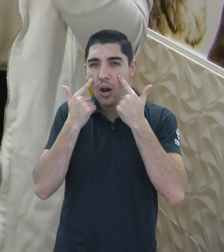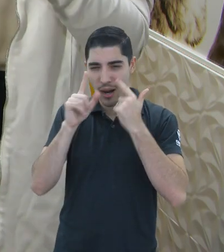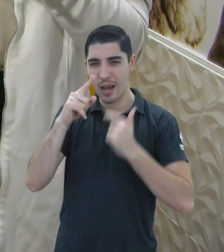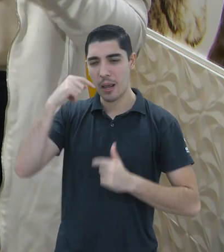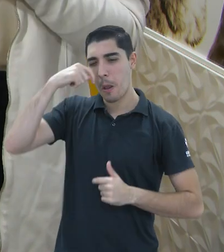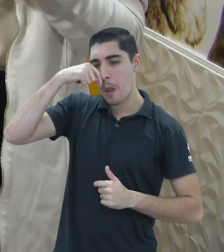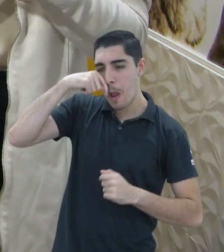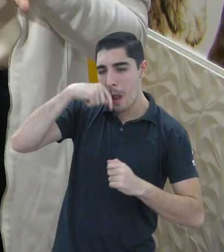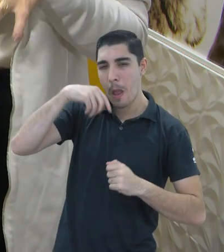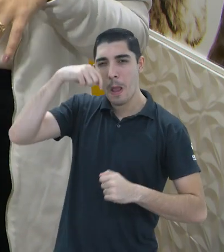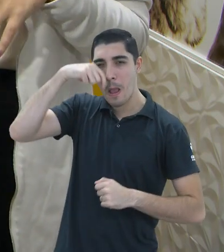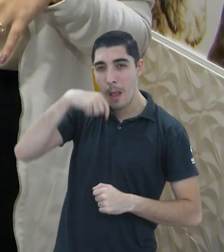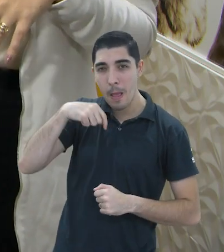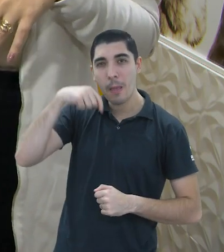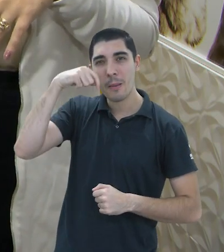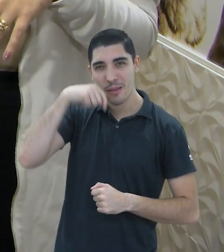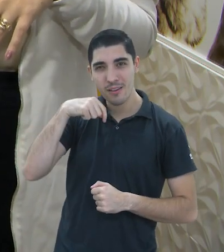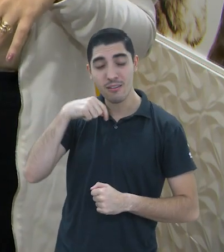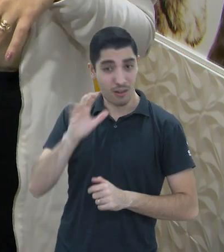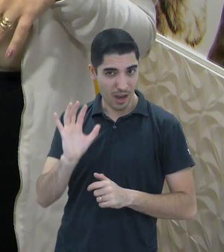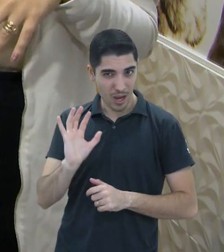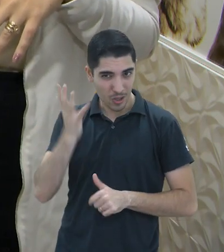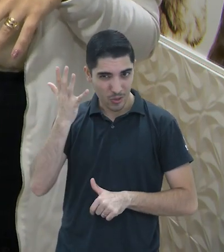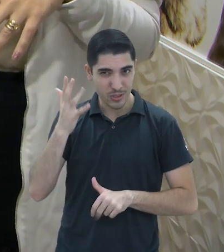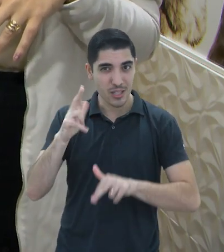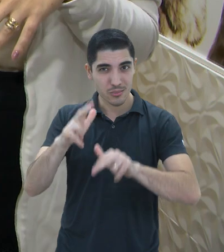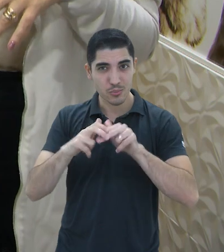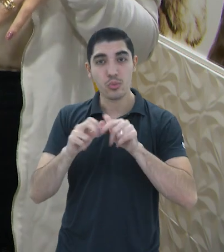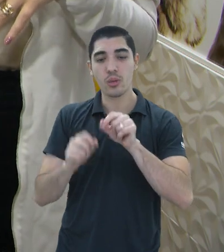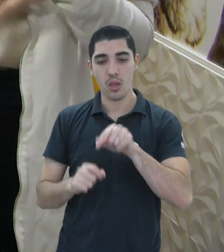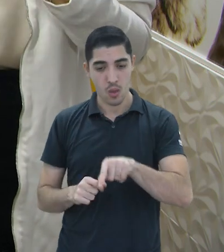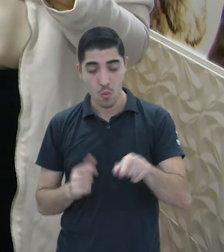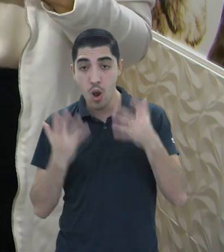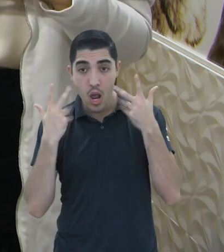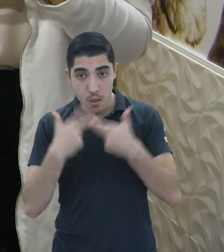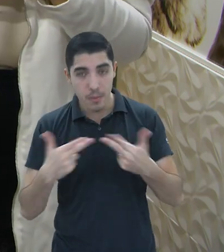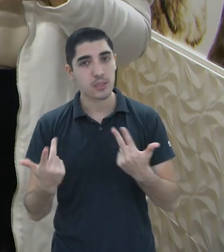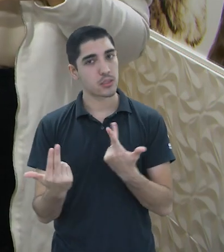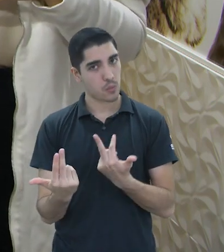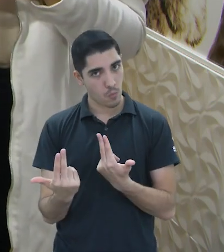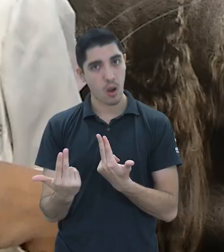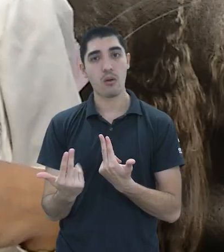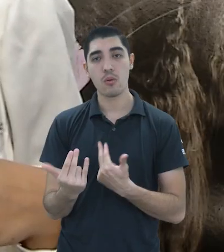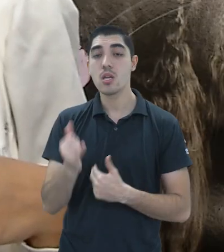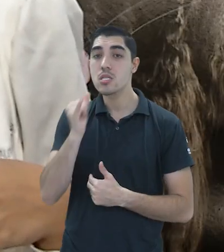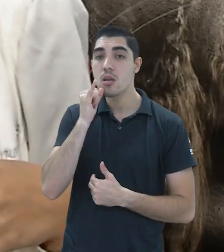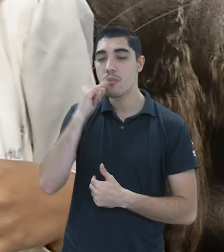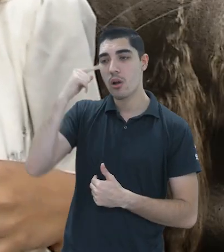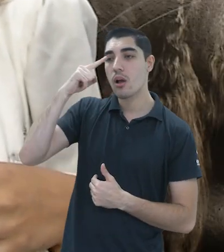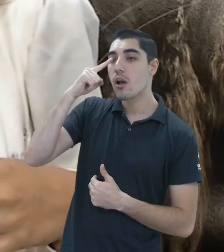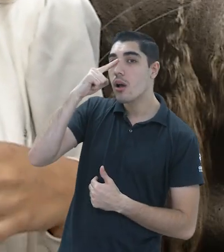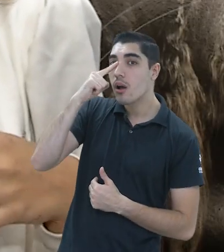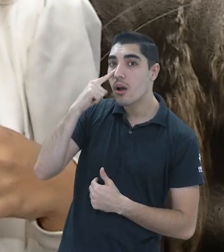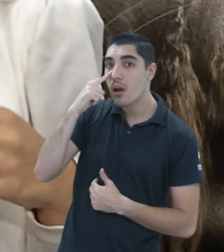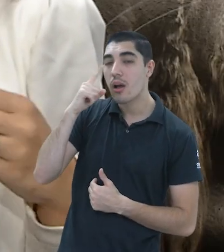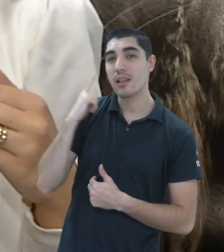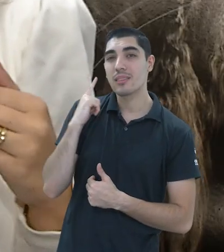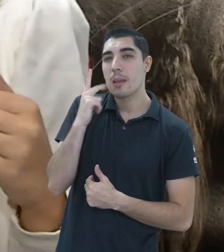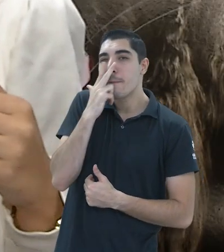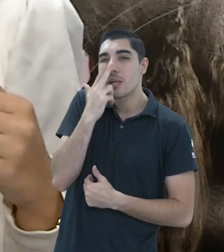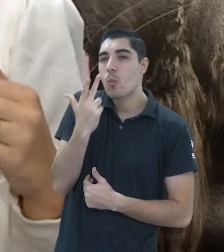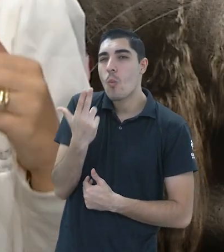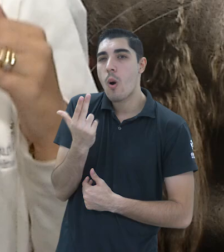nariz já começa a escorrer na hora, Sim. né? É um ducto que a gente acaba tendo aqui e os animais também têm. Então, esse canalzinho, muitas vezes